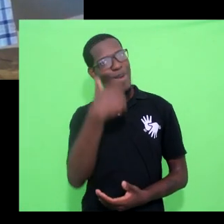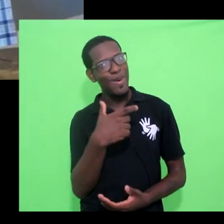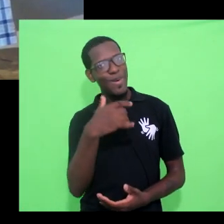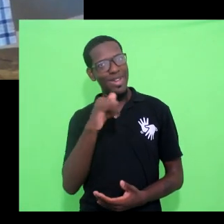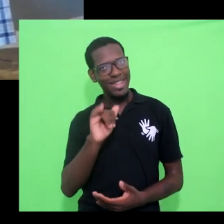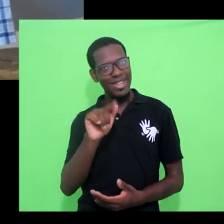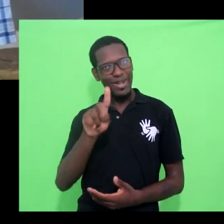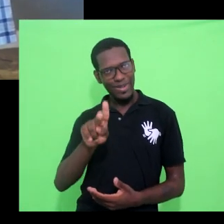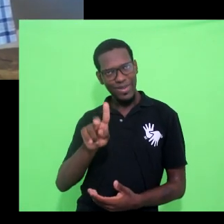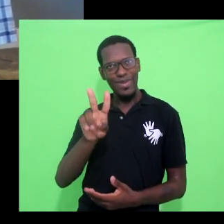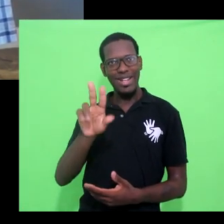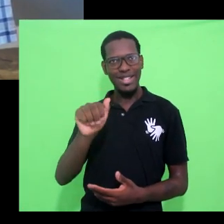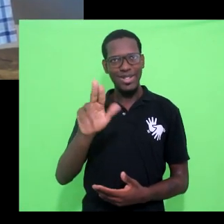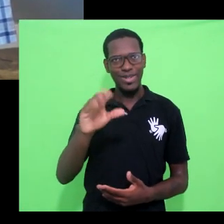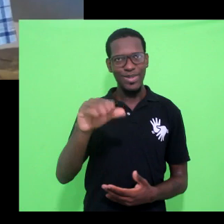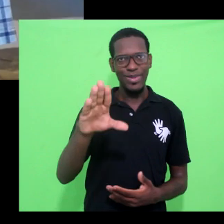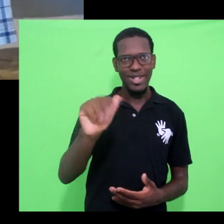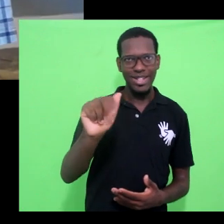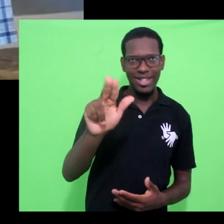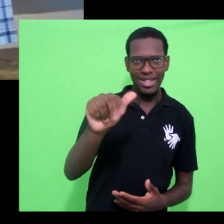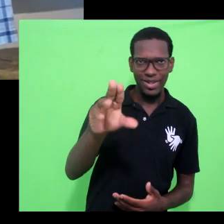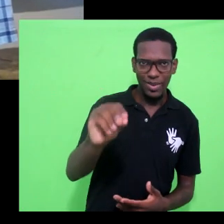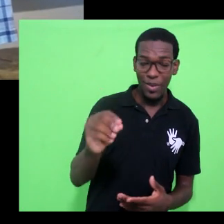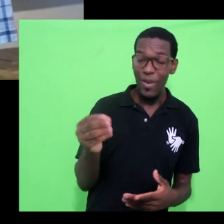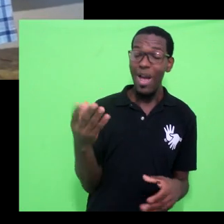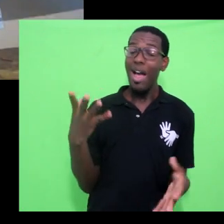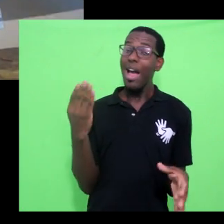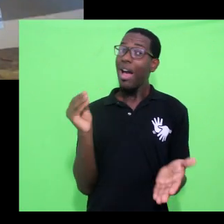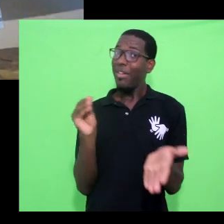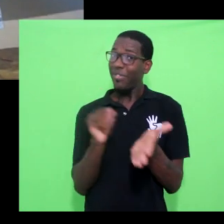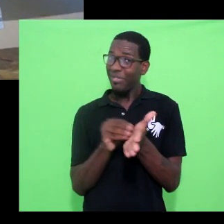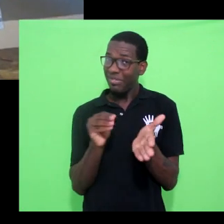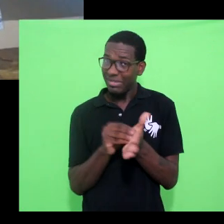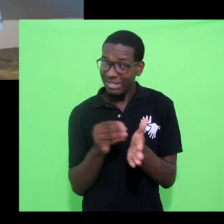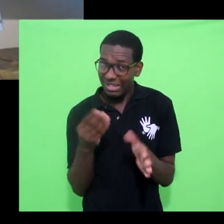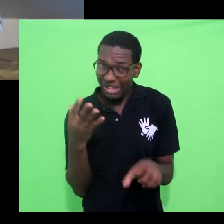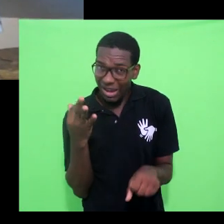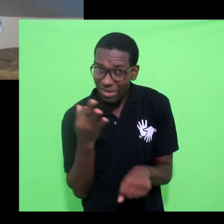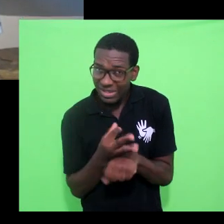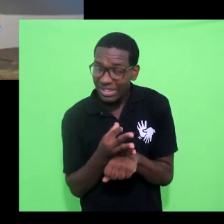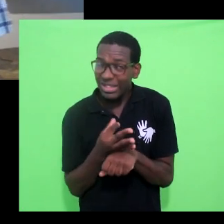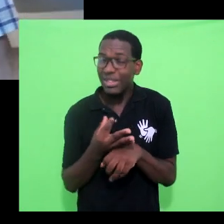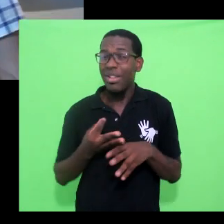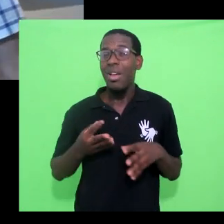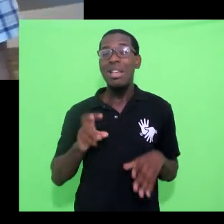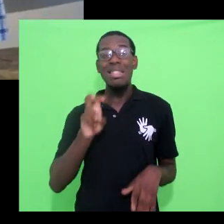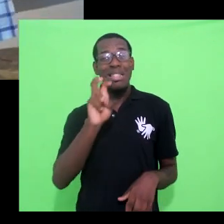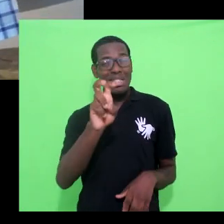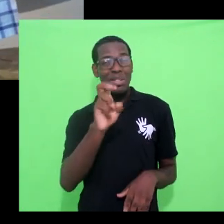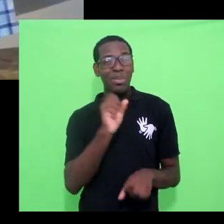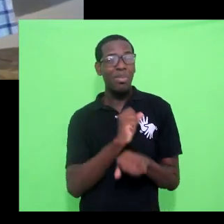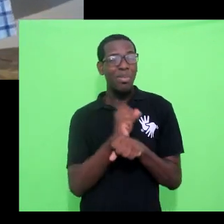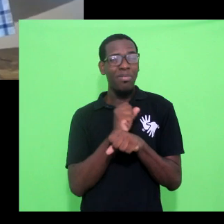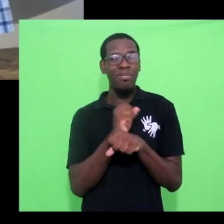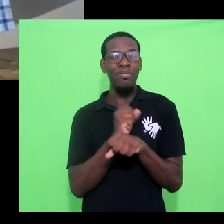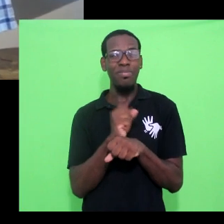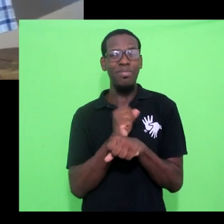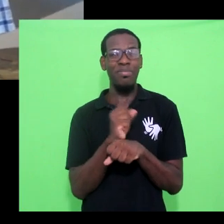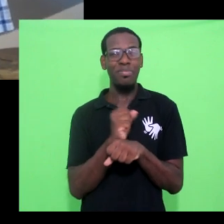que ainda não conhecem, que a nossa história é tão bonita. Eu, iguaçuano